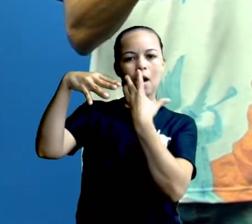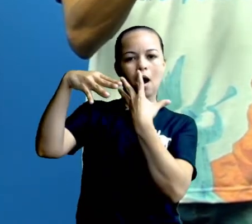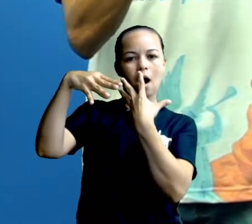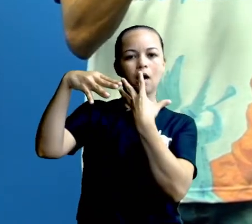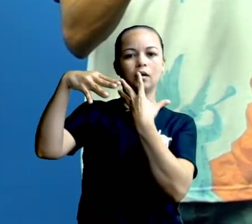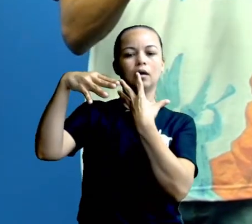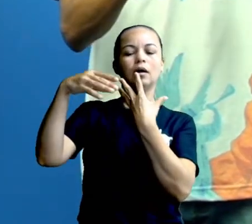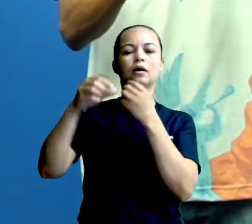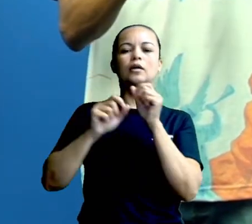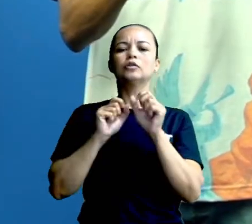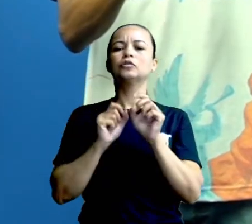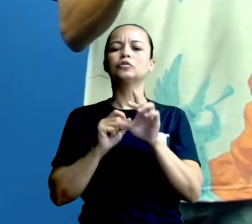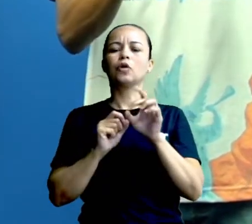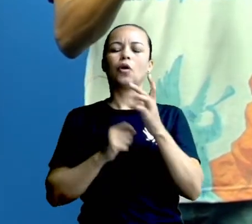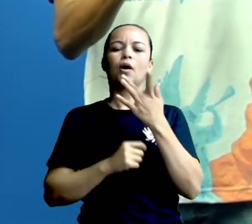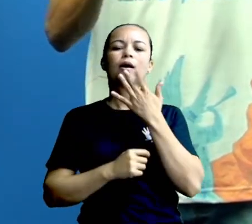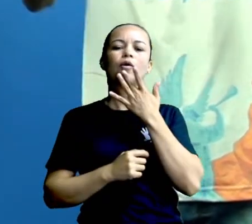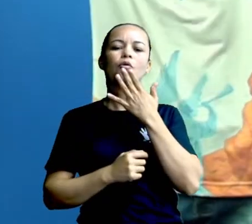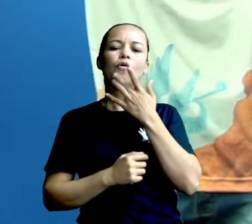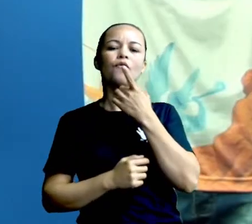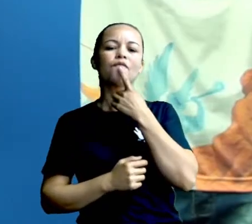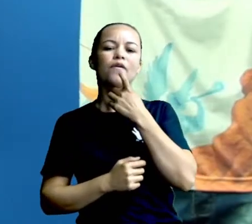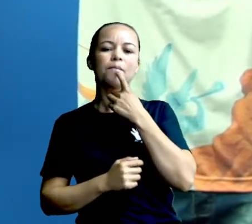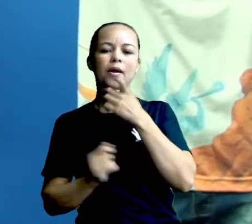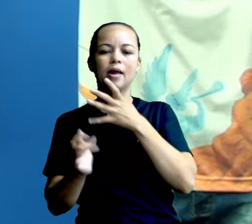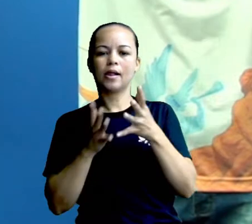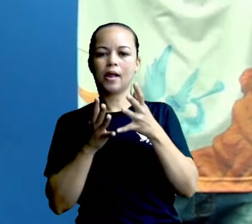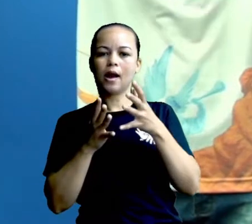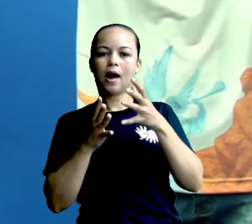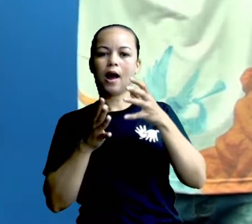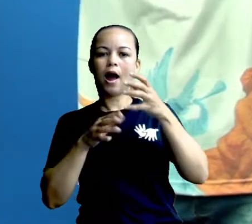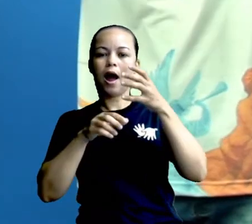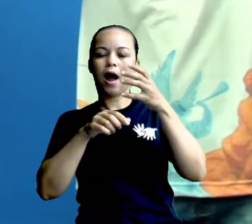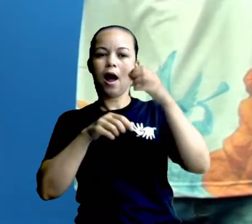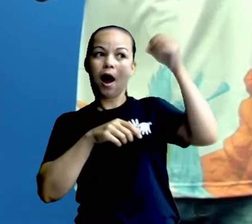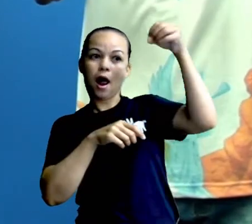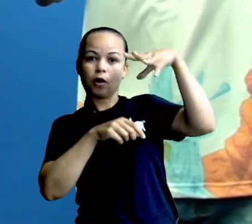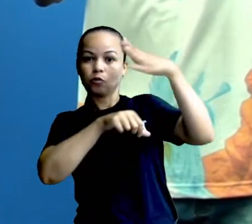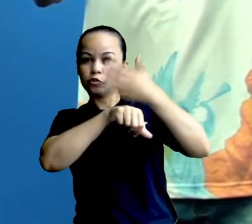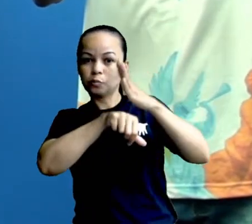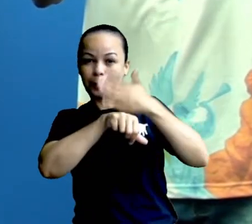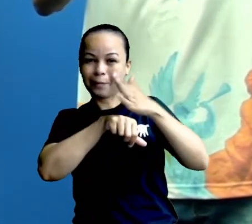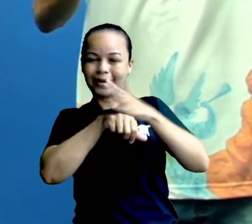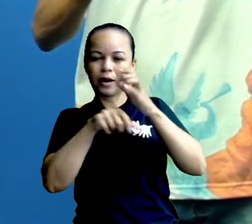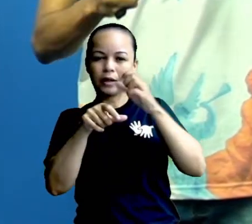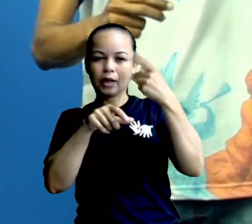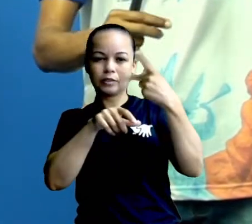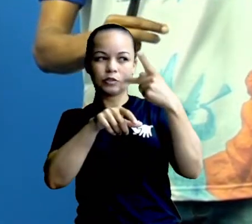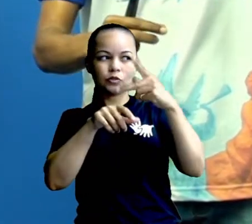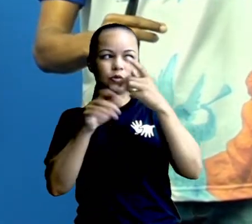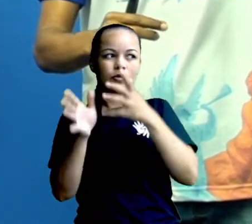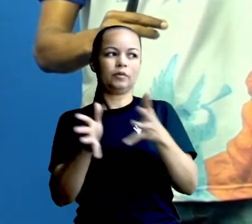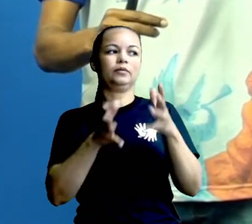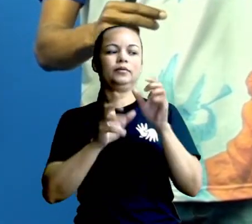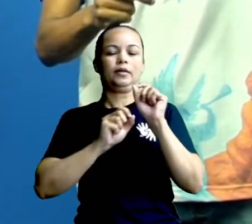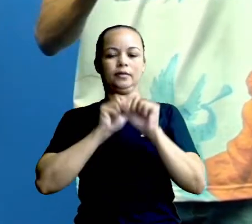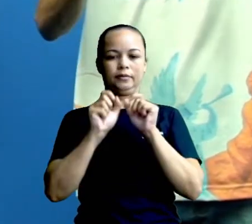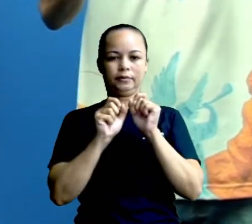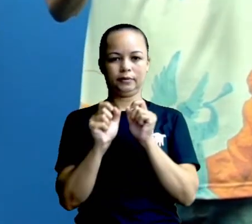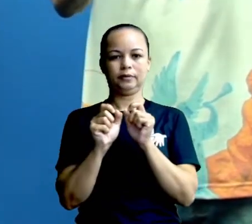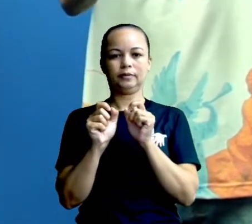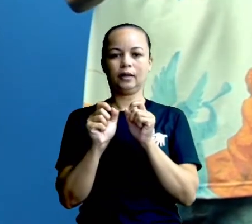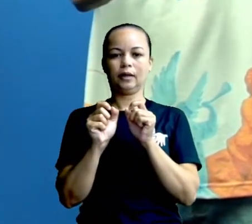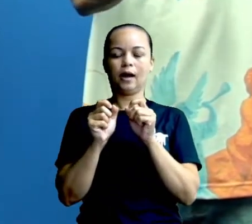tá? Meus olhos, apenas a cor vermelha. A luz branca incide sobre esse objeto aqui,